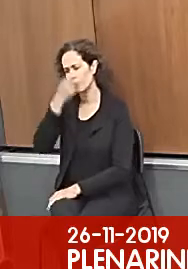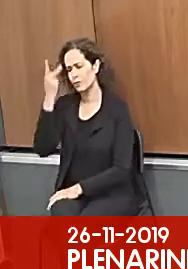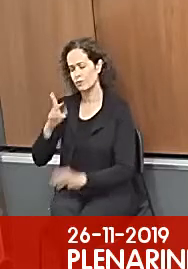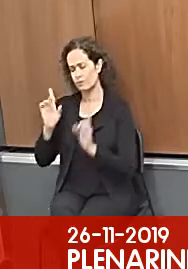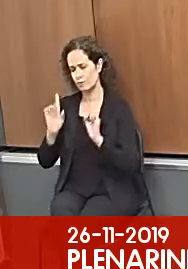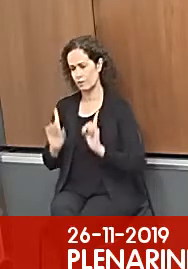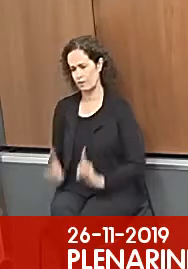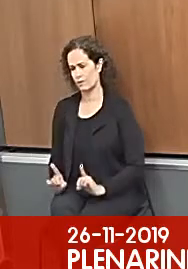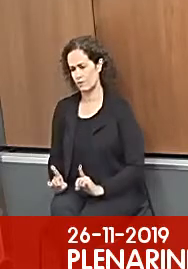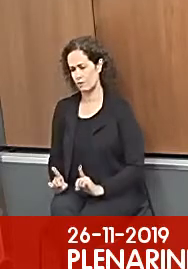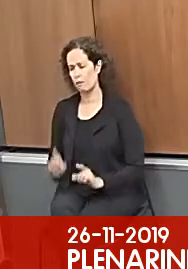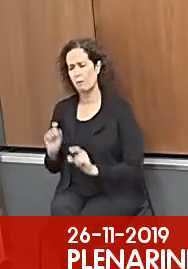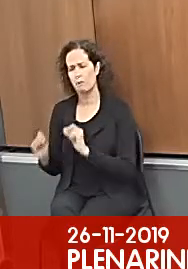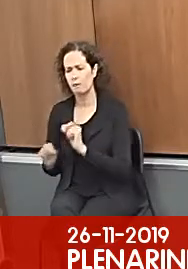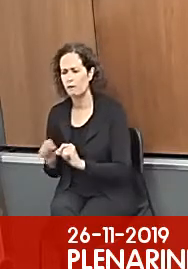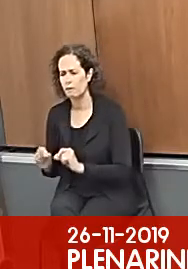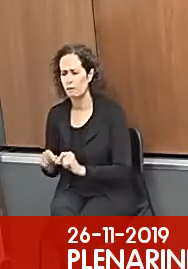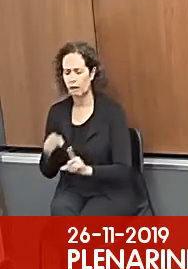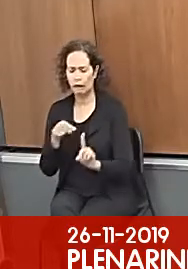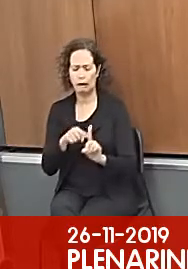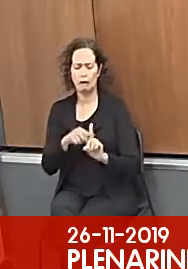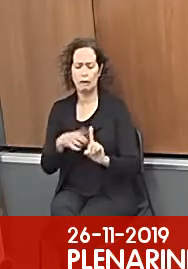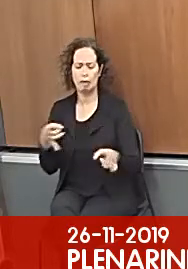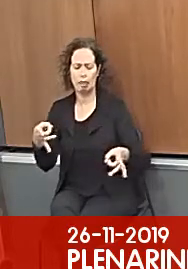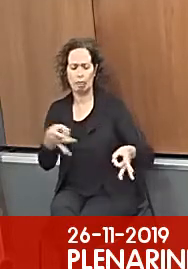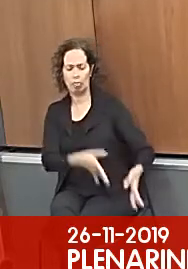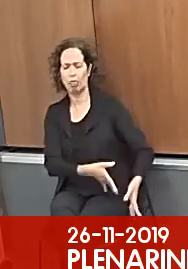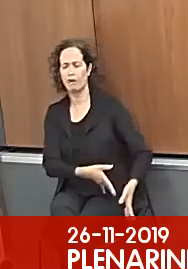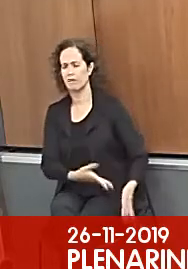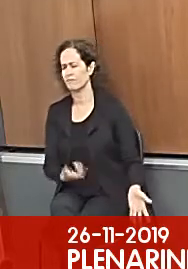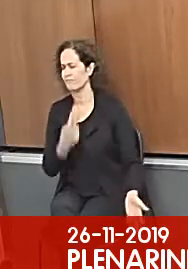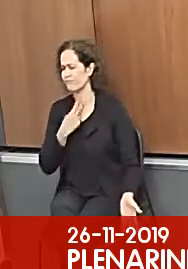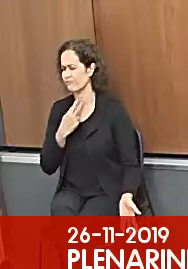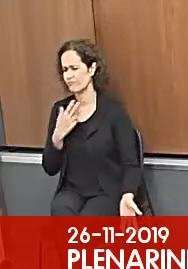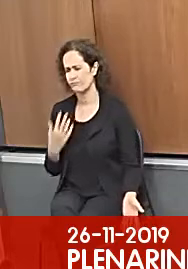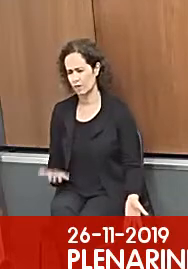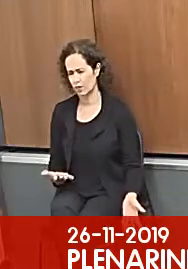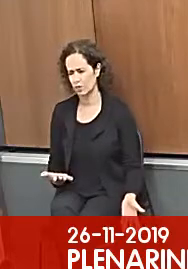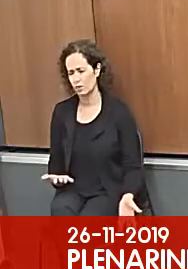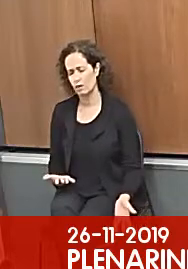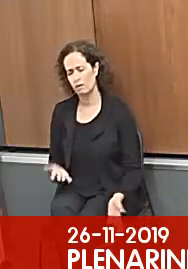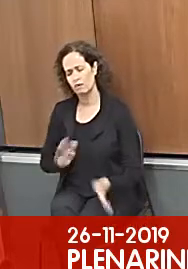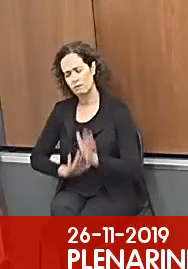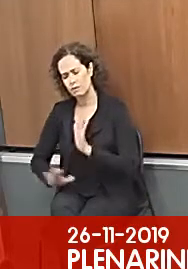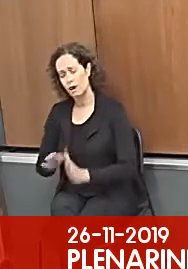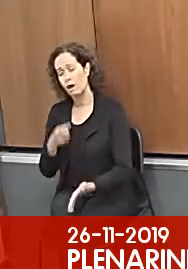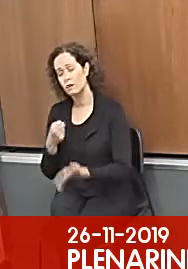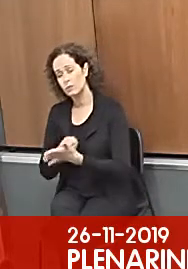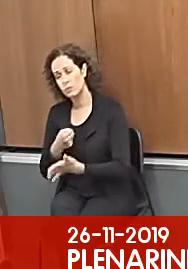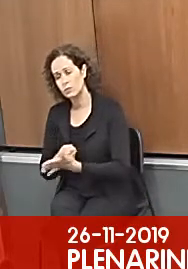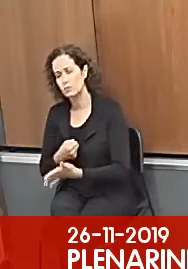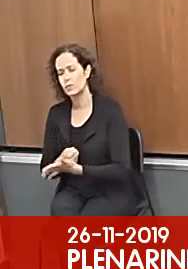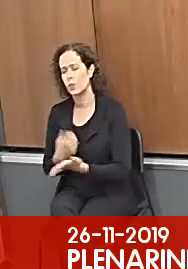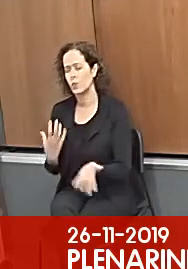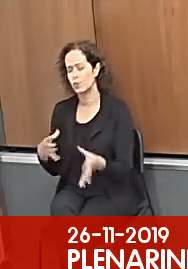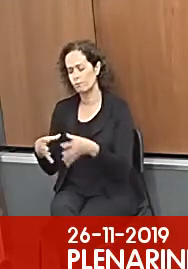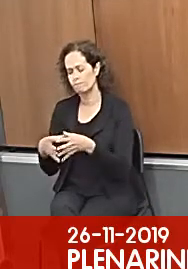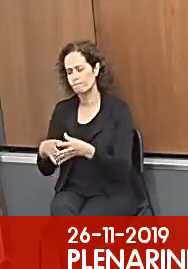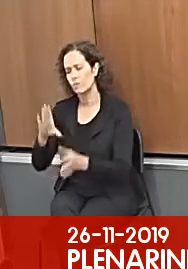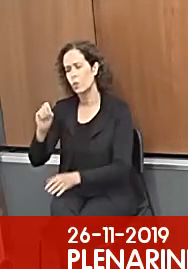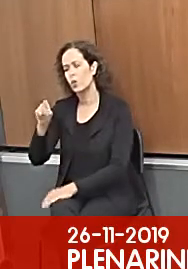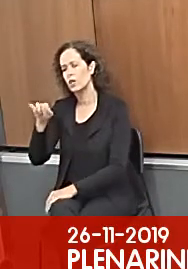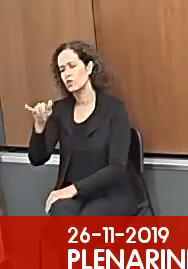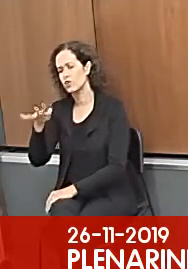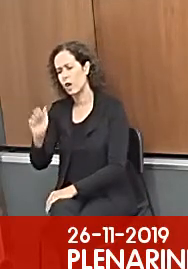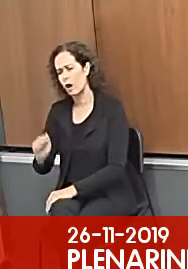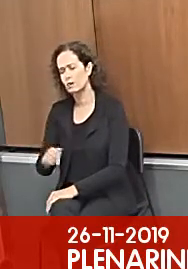fique jogado no cantinho da escola. Olhe isso no colegiado, lute por isso. É o meu sonho,